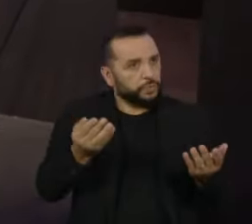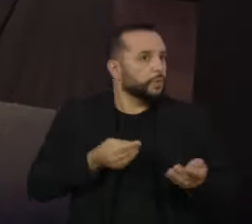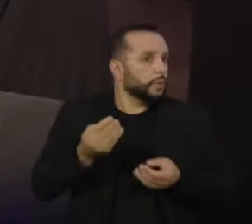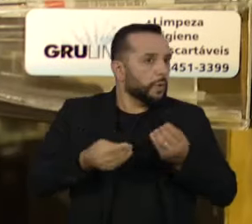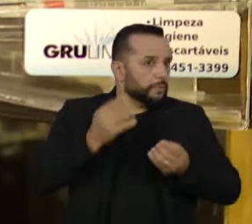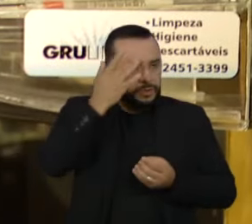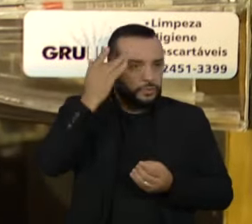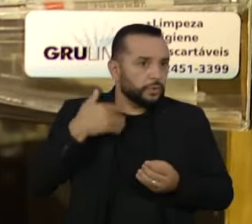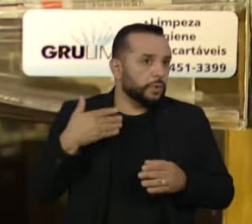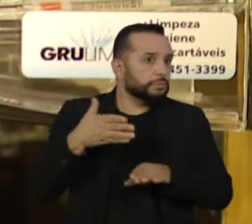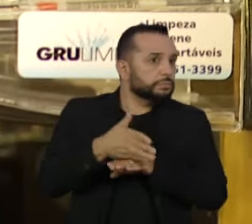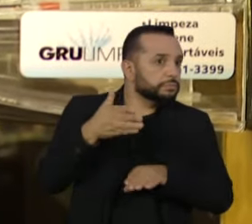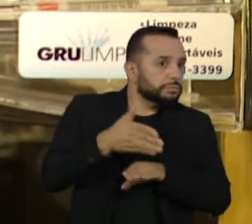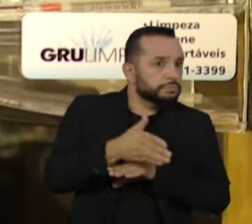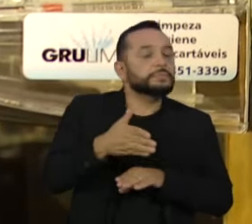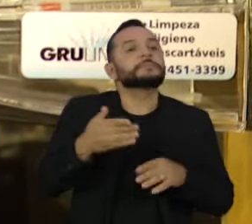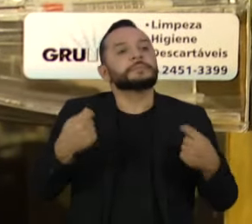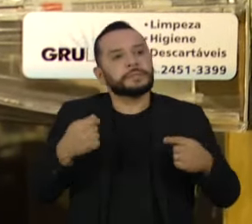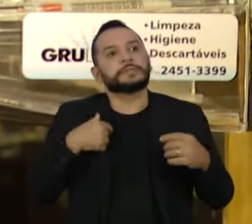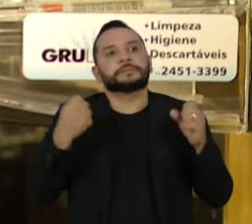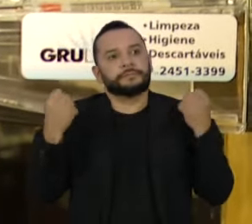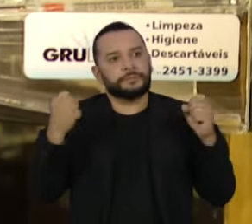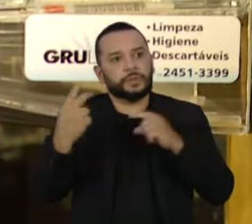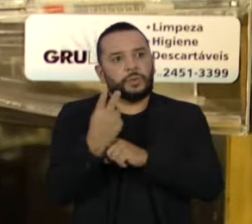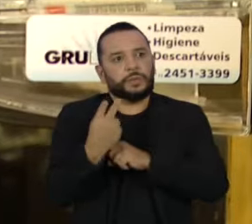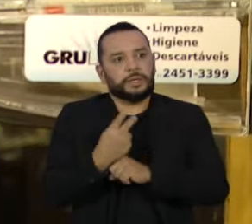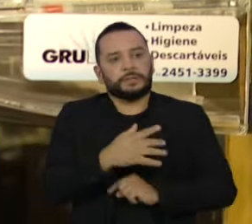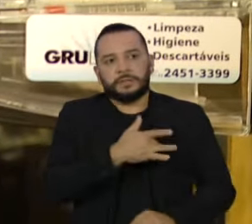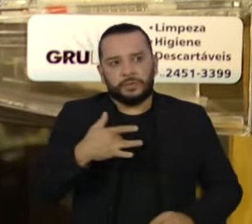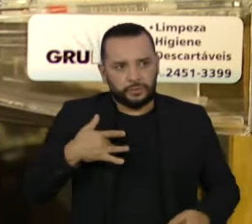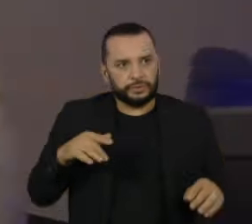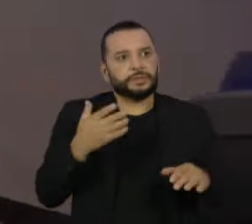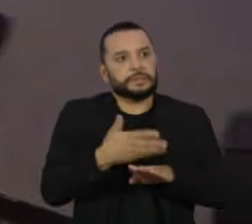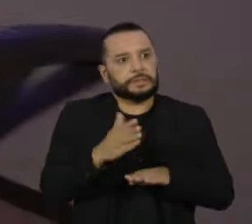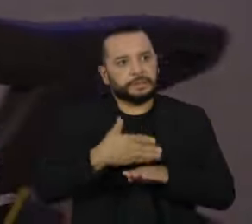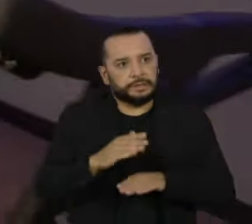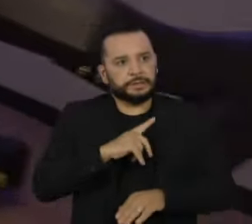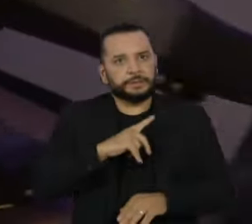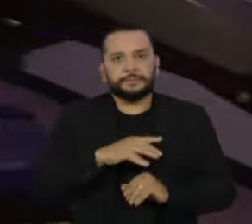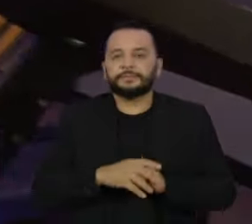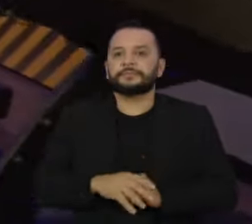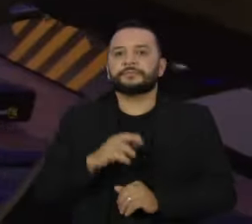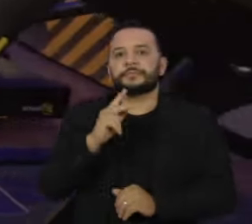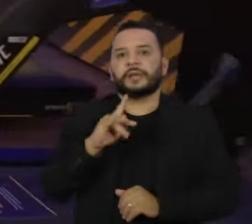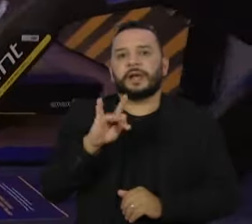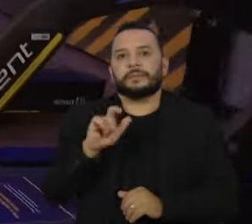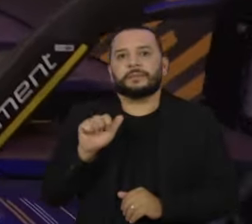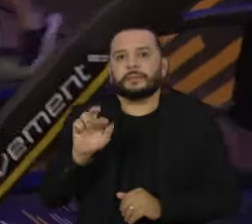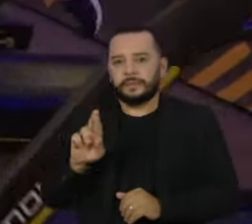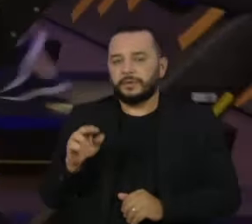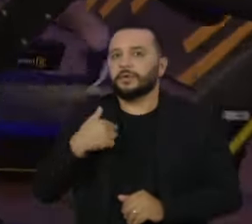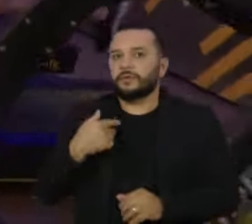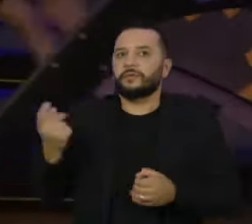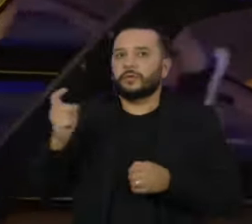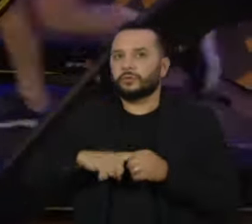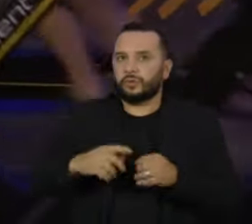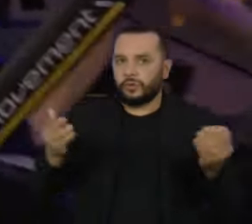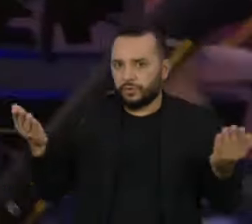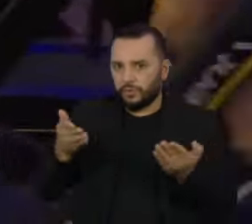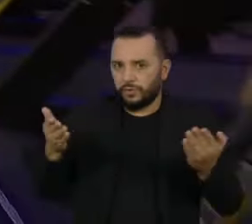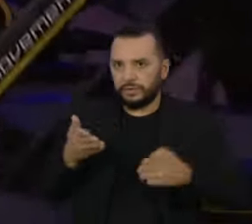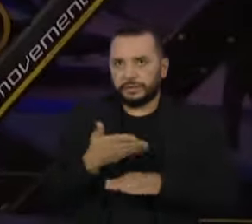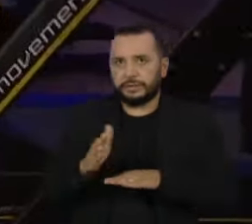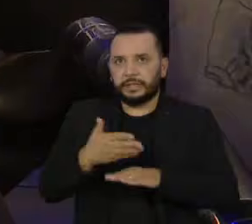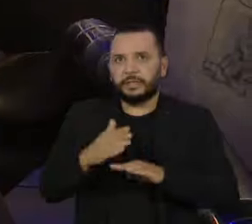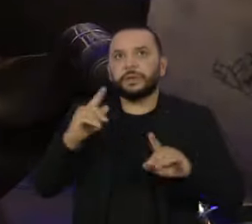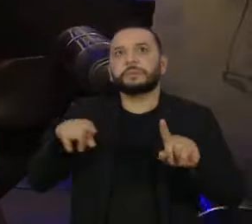expectativa bem legal das pessoas virem buscar, né, cuidar da saúde, poder treinar mesmo. O Kleber mesmo voltou só hoje aos treinos. O objetivo